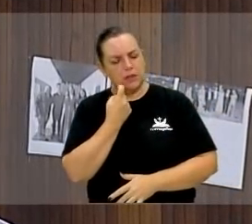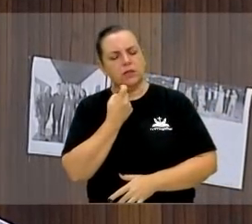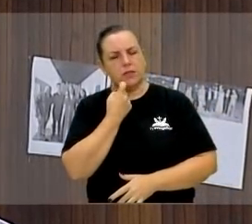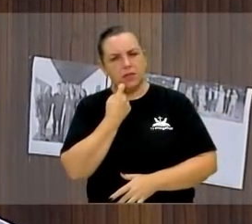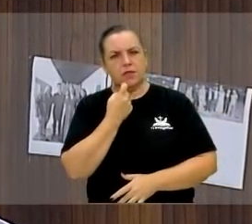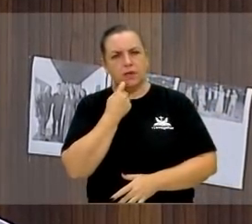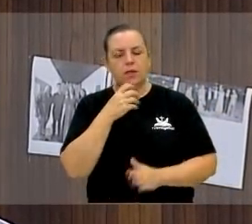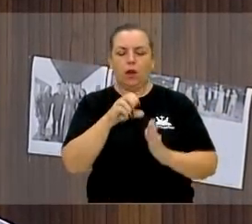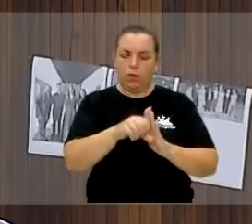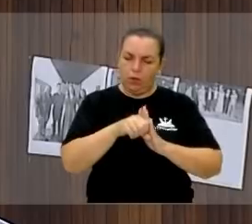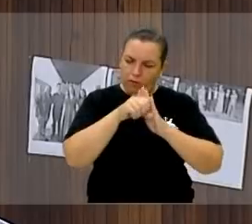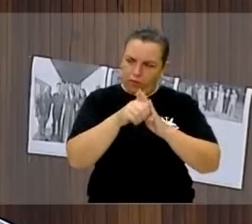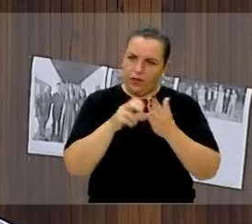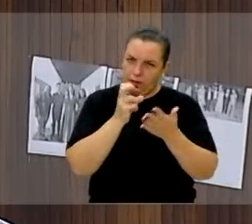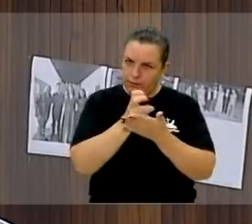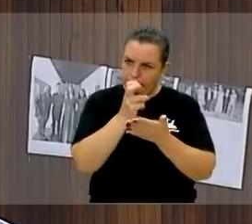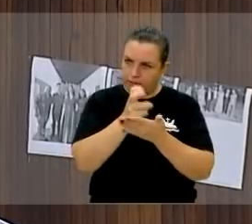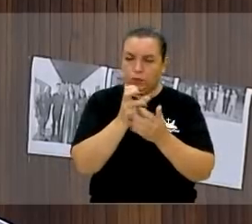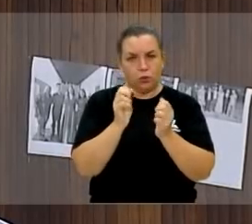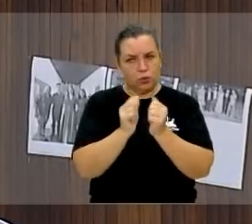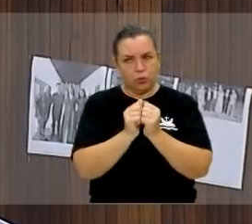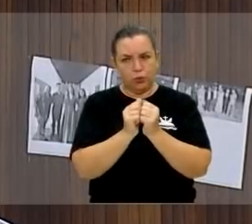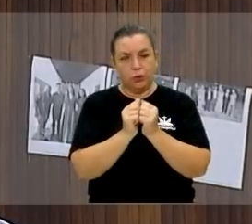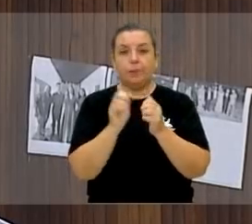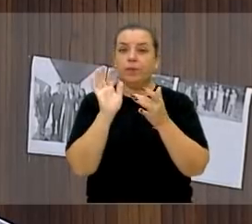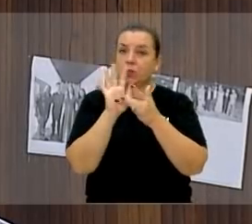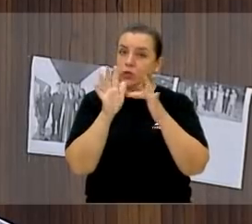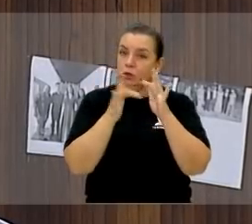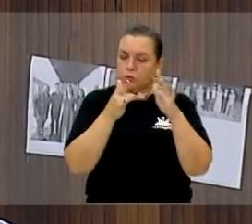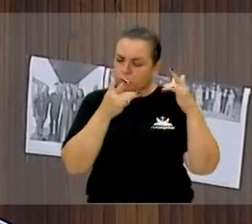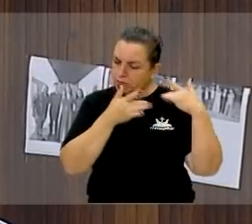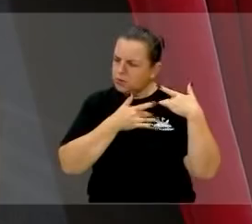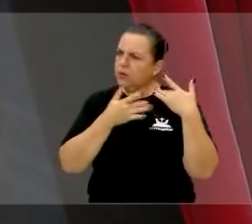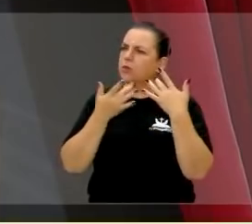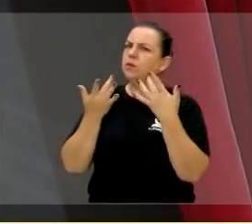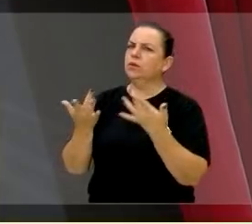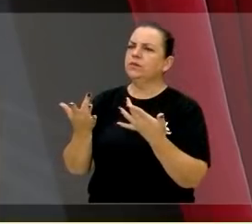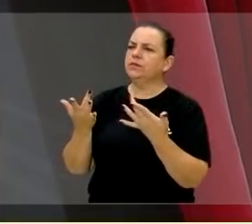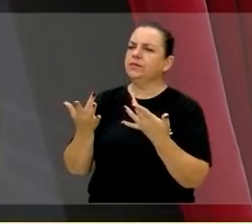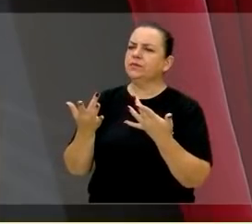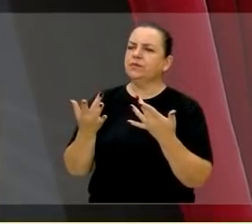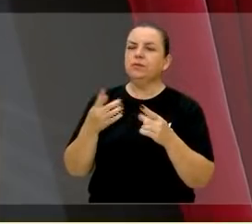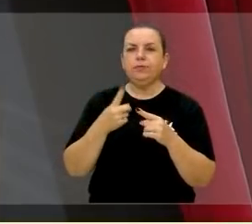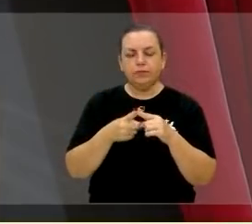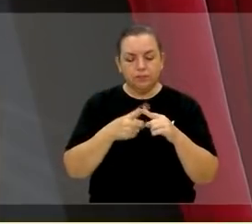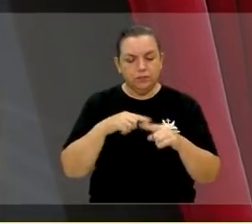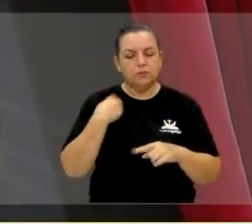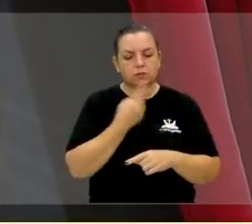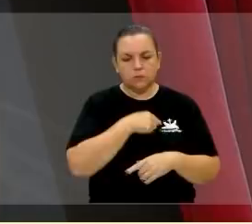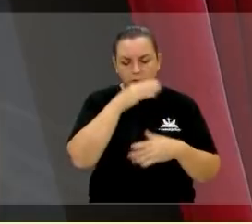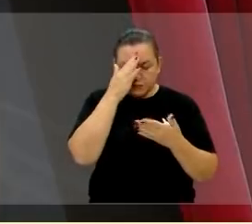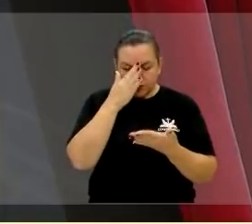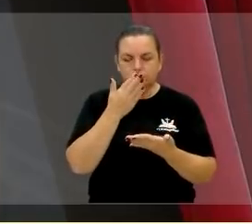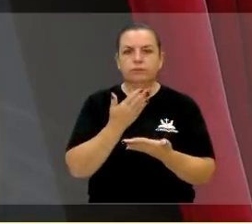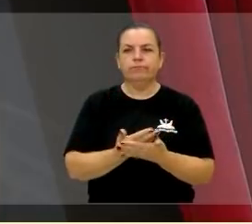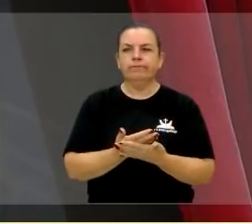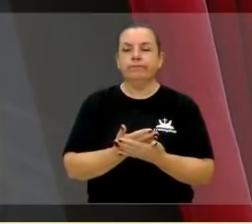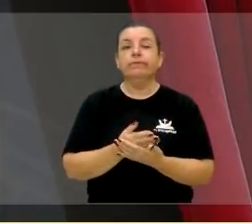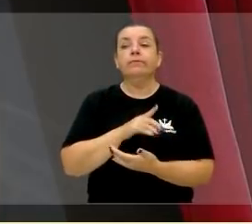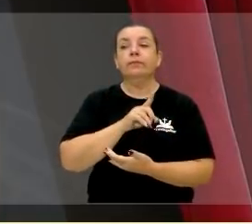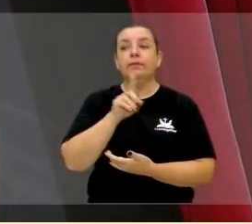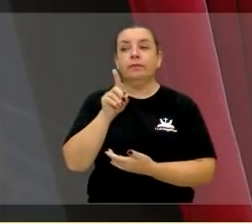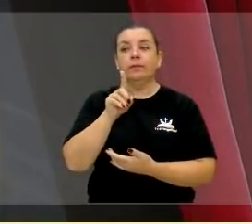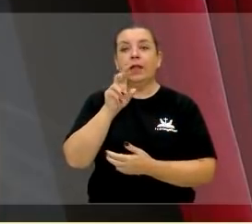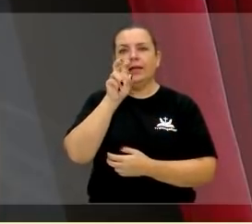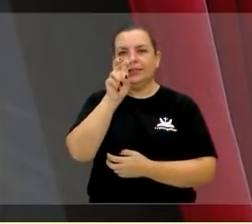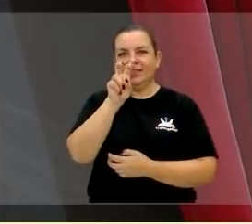novena perpétua, de Jesus misericordioso, porque nós acreditamos que é das